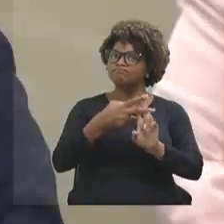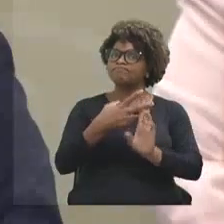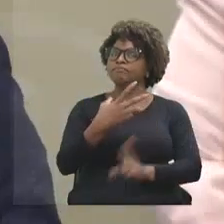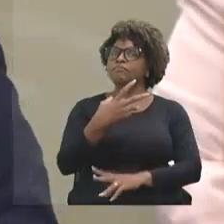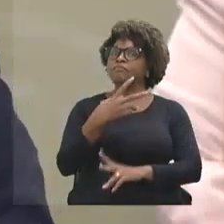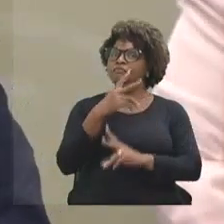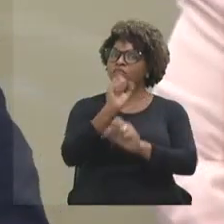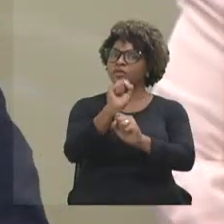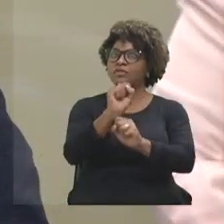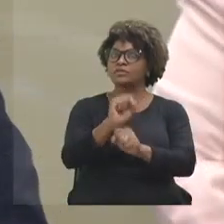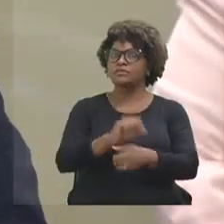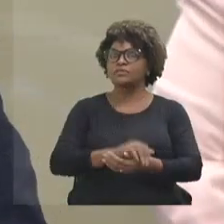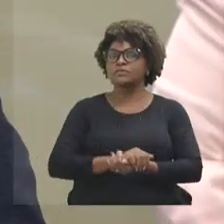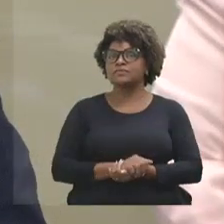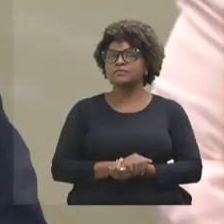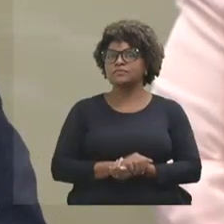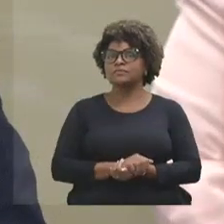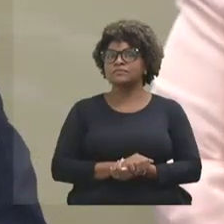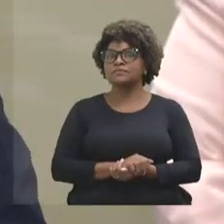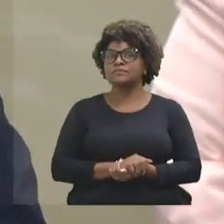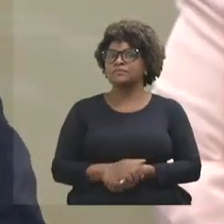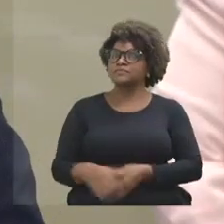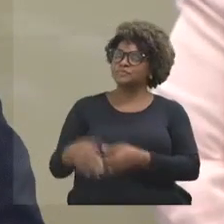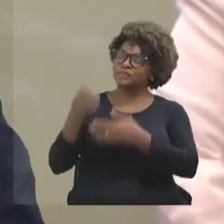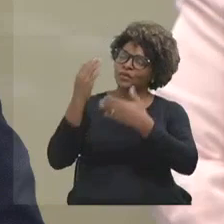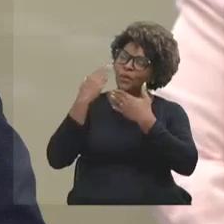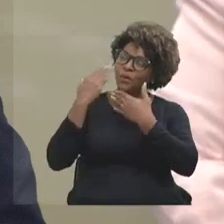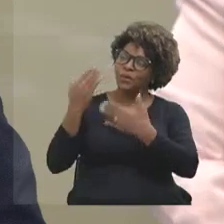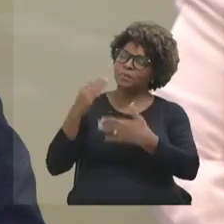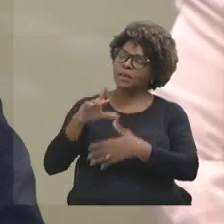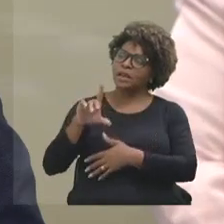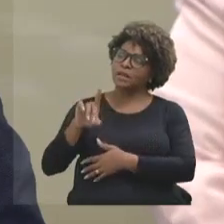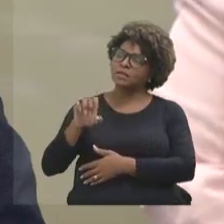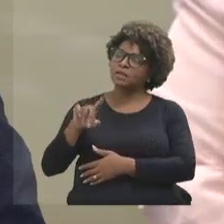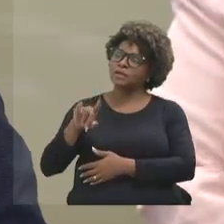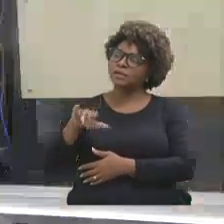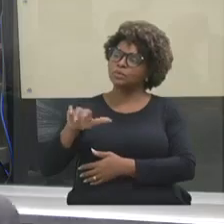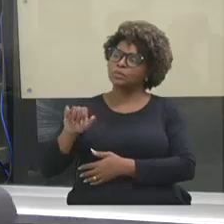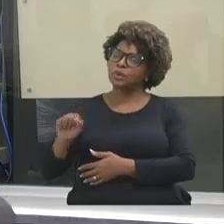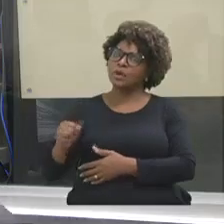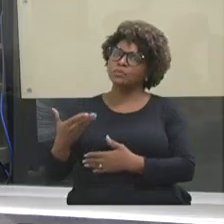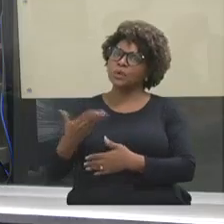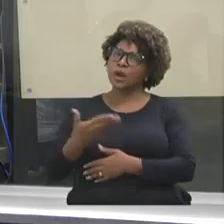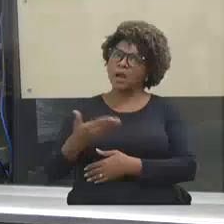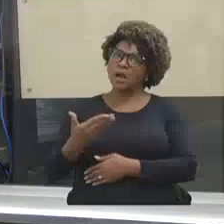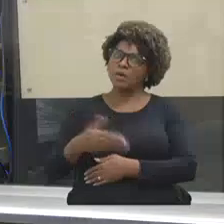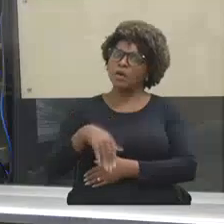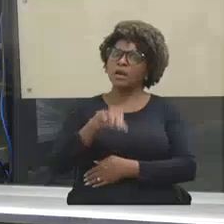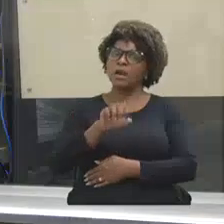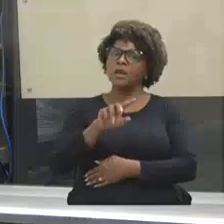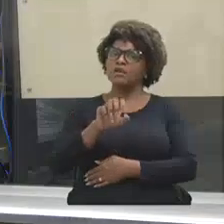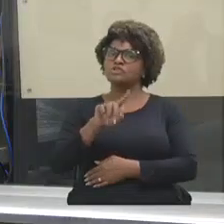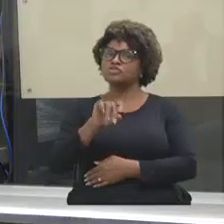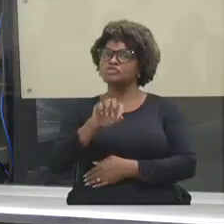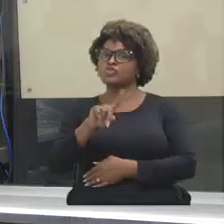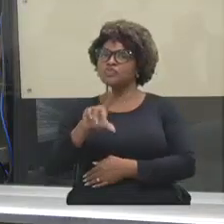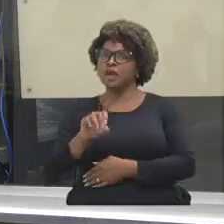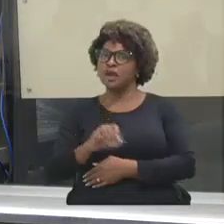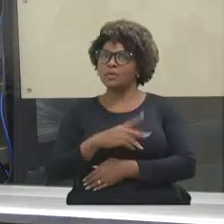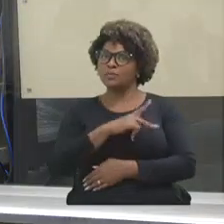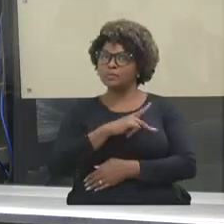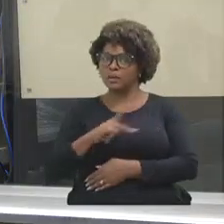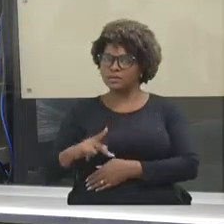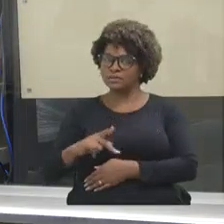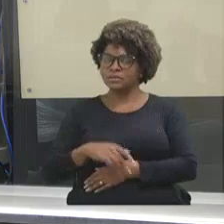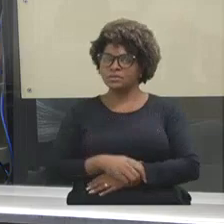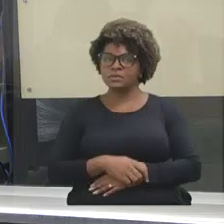obrigado Obrigado Eduardo com a palavra agora o presidente do cosernivaldo filho boa tarde né